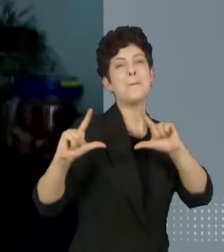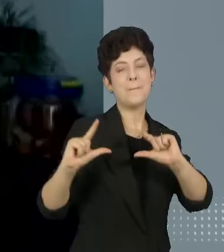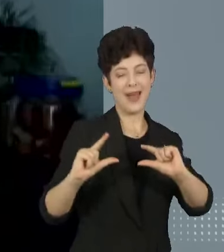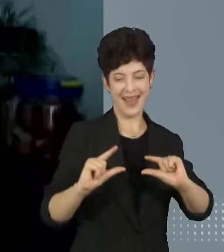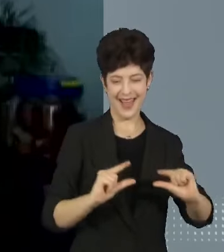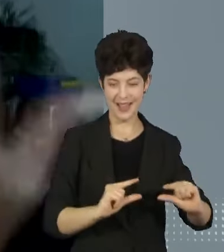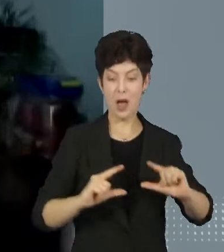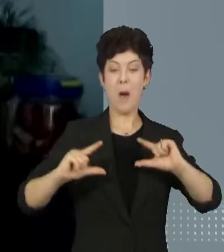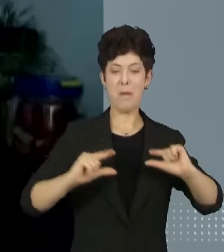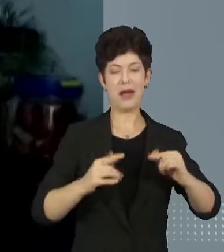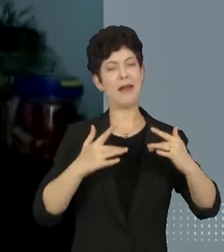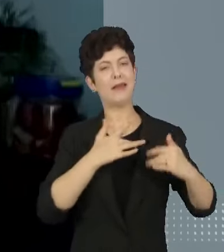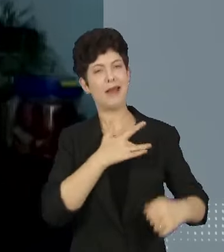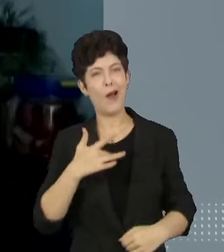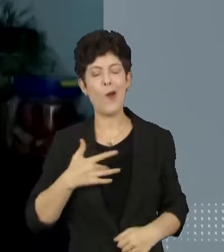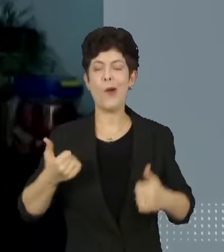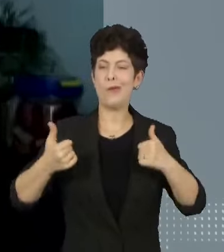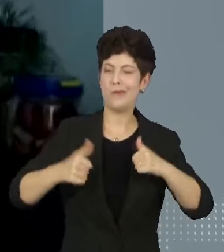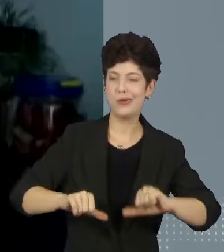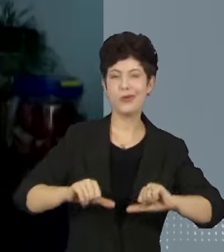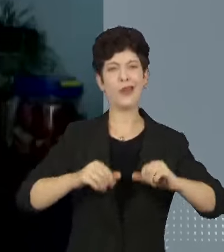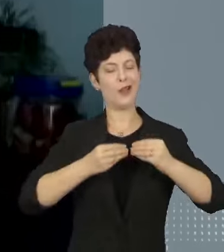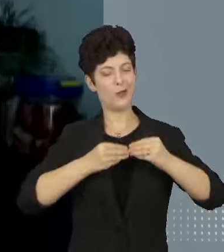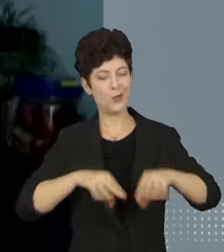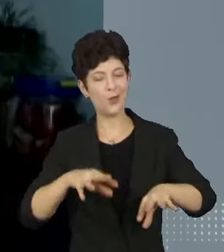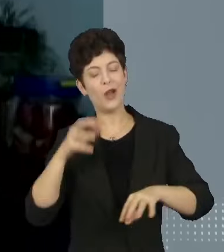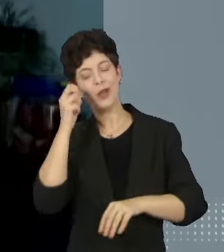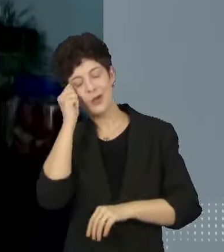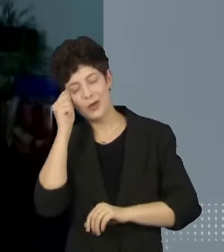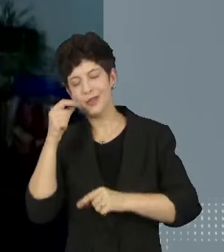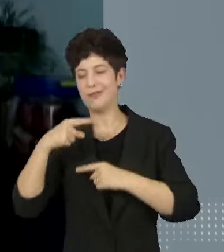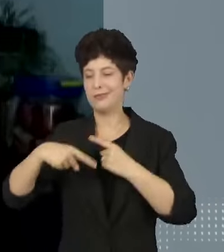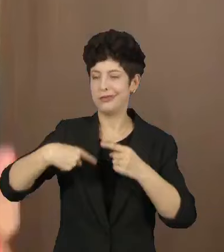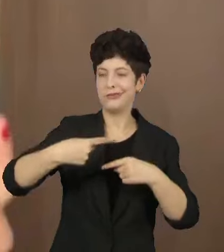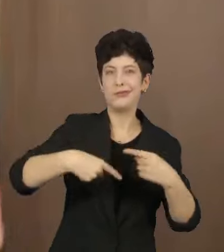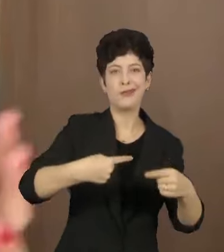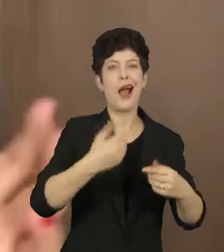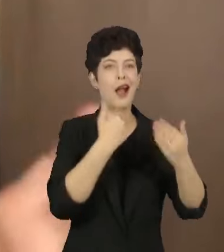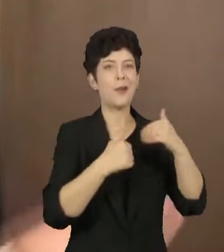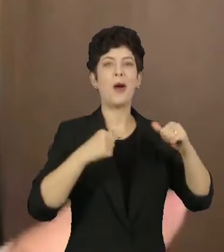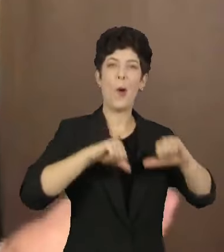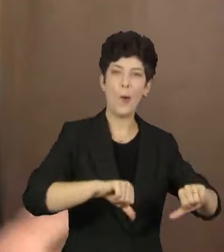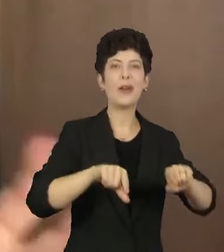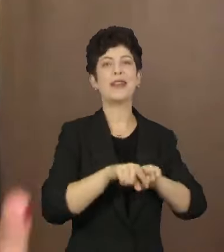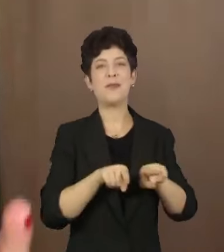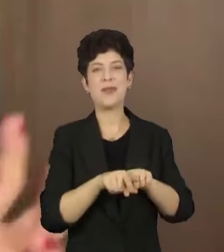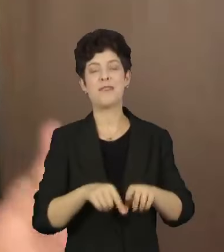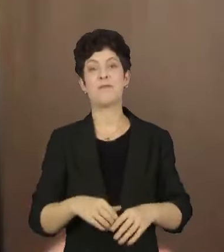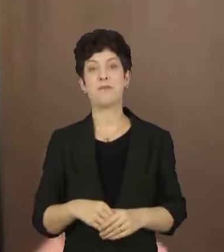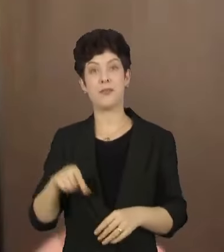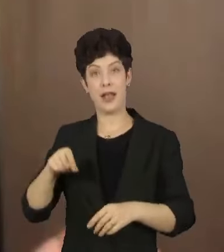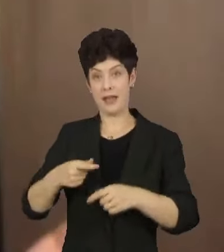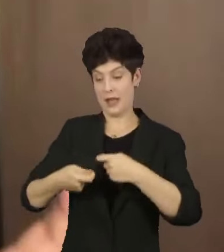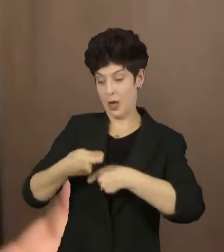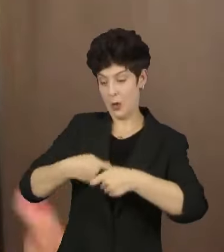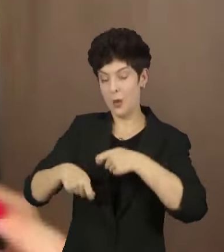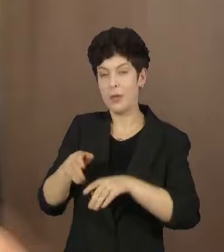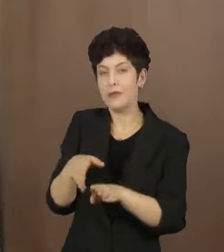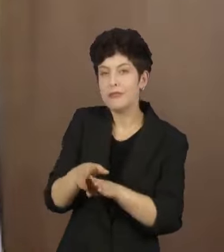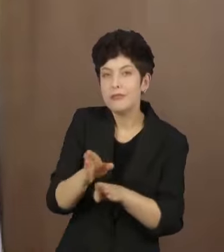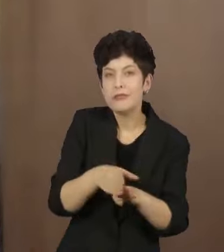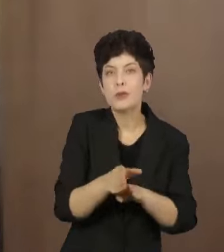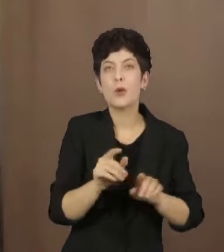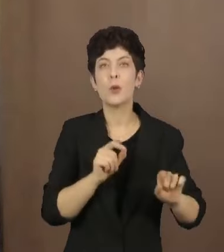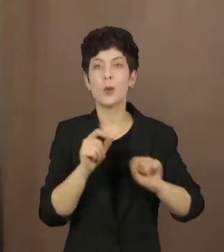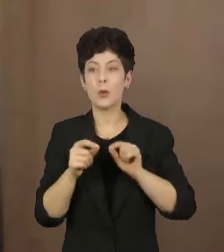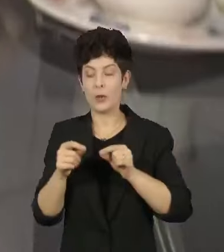faz menos exercício, a gente tem mais dificuldade com o sono e com a alimentação também. Esta economista orienta os endividados a